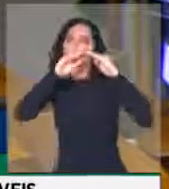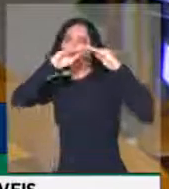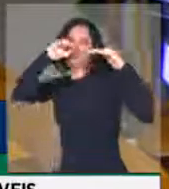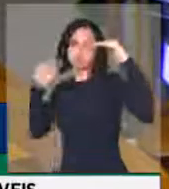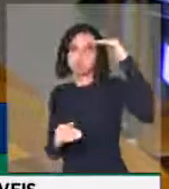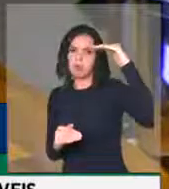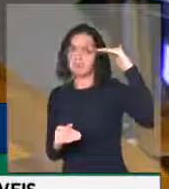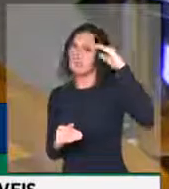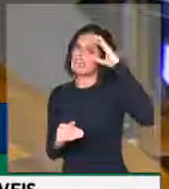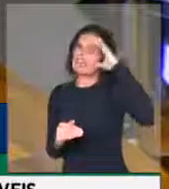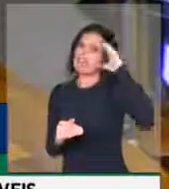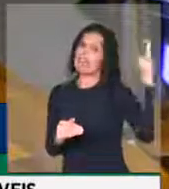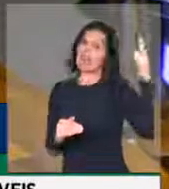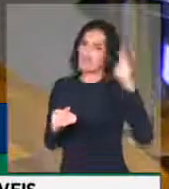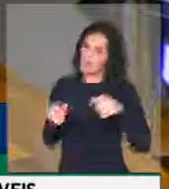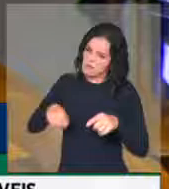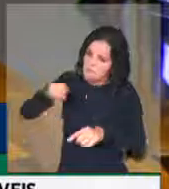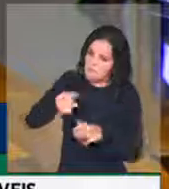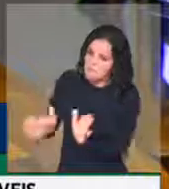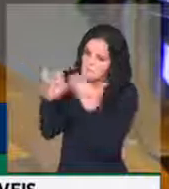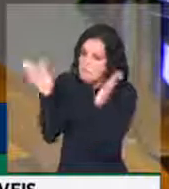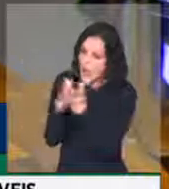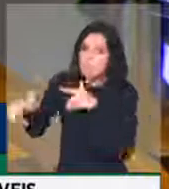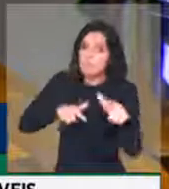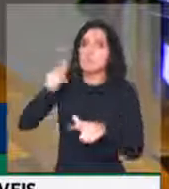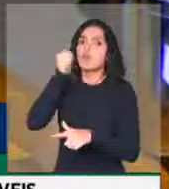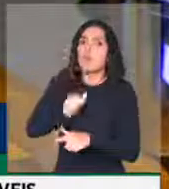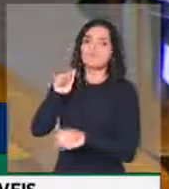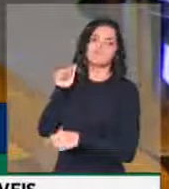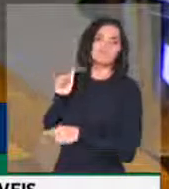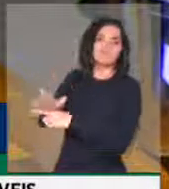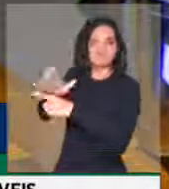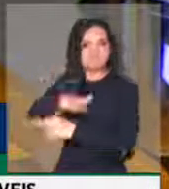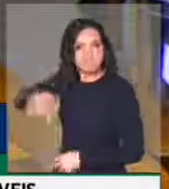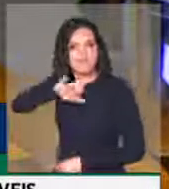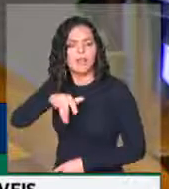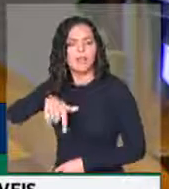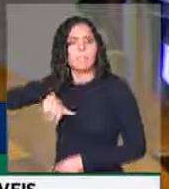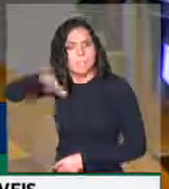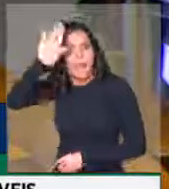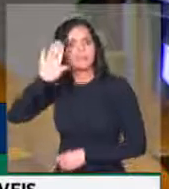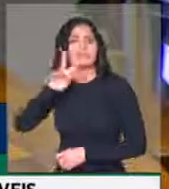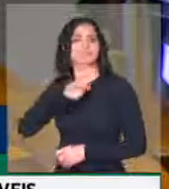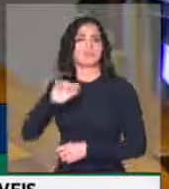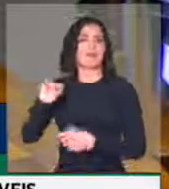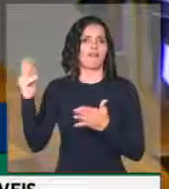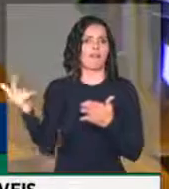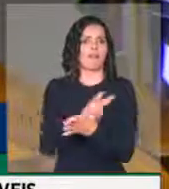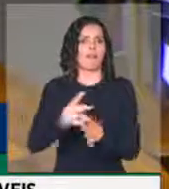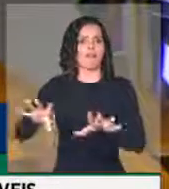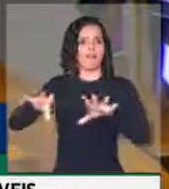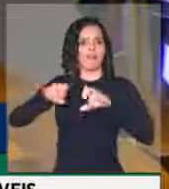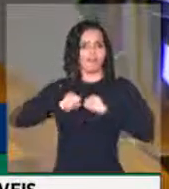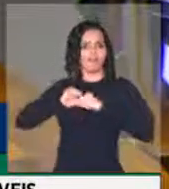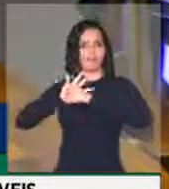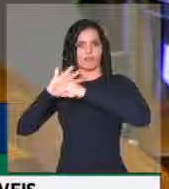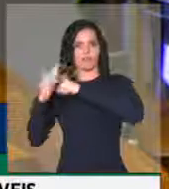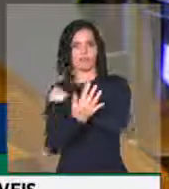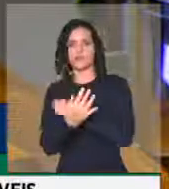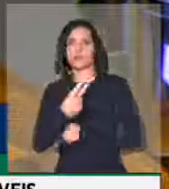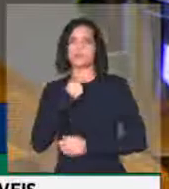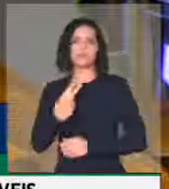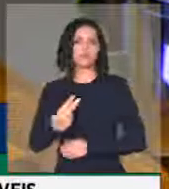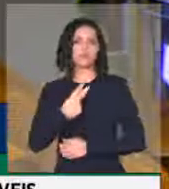e as mulheres são muito precarizados e têm mais, lamentavelmente, possibilidades de se contaminar e não fazer